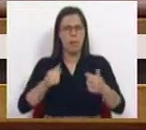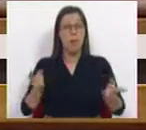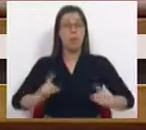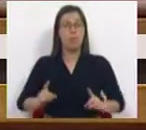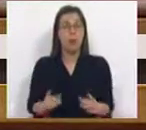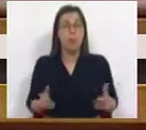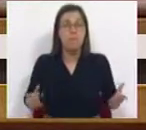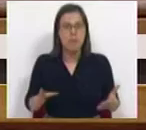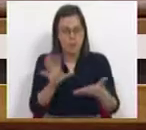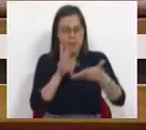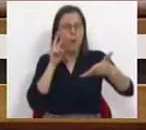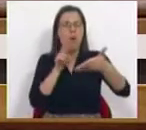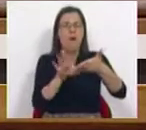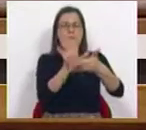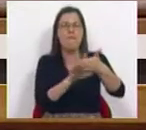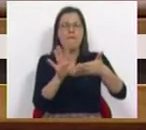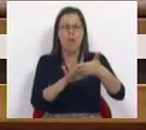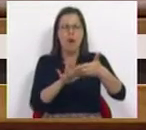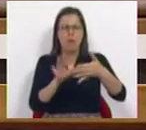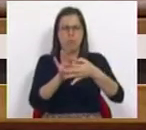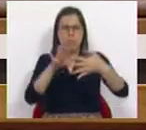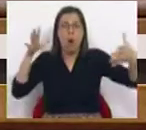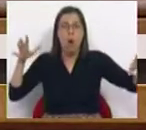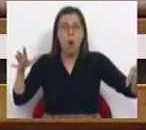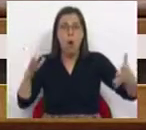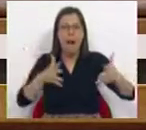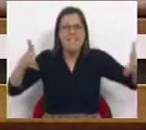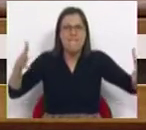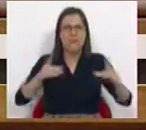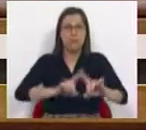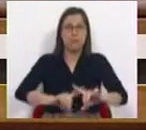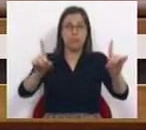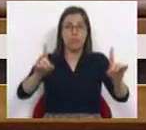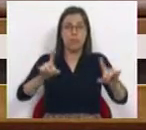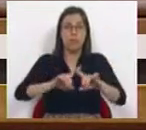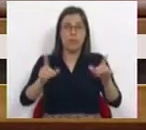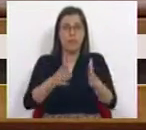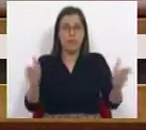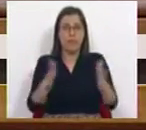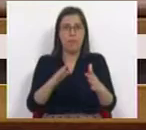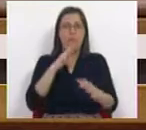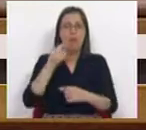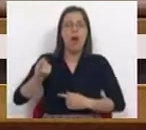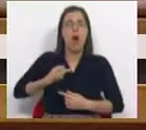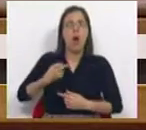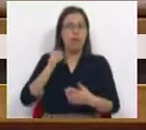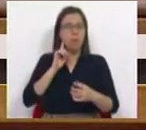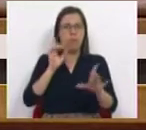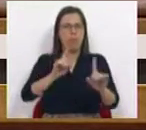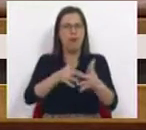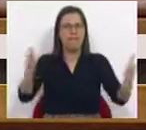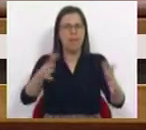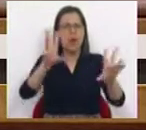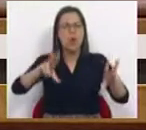porquê, são apresentadas como um formato absolutamente desproporcional às diferentes dimensões do agregado familiar e